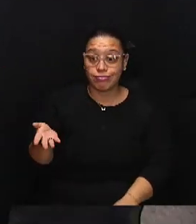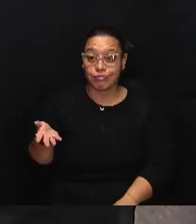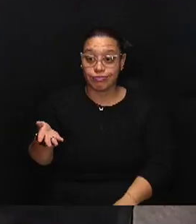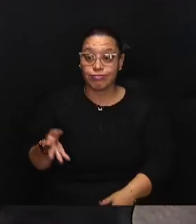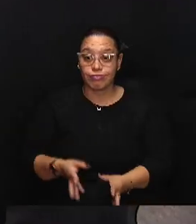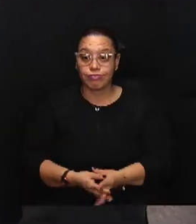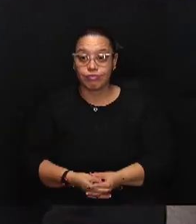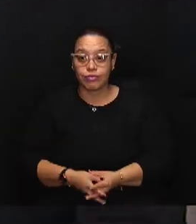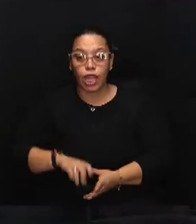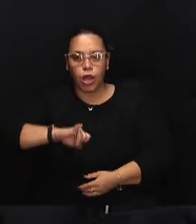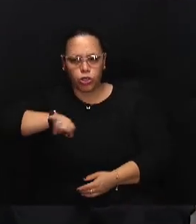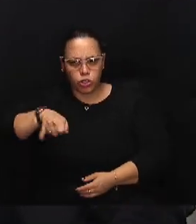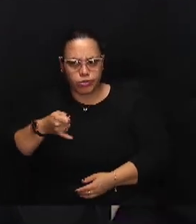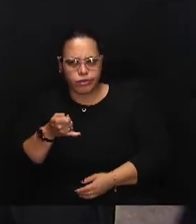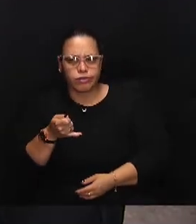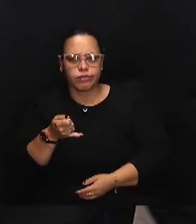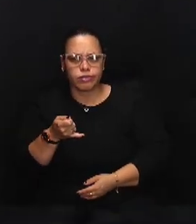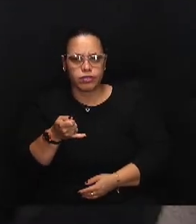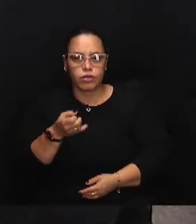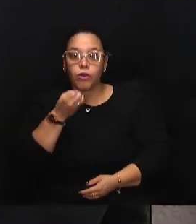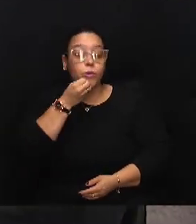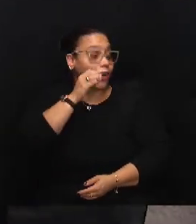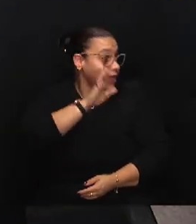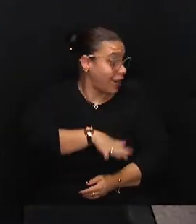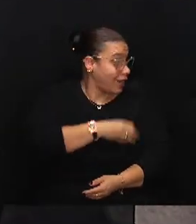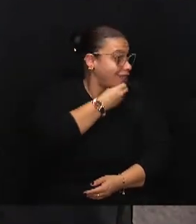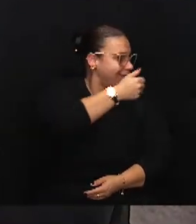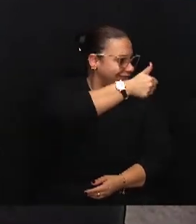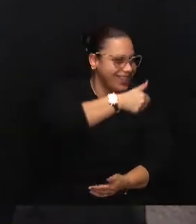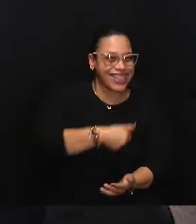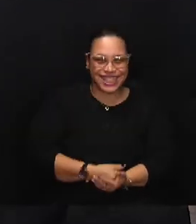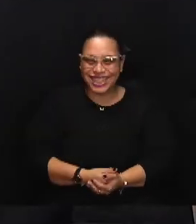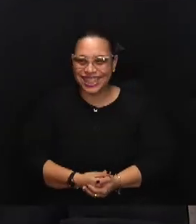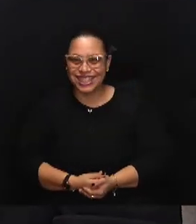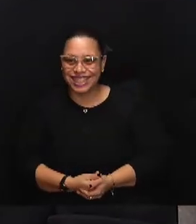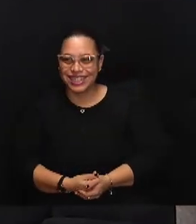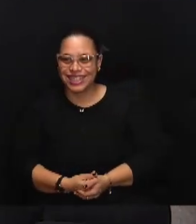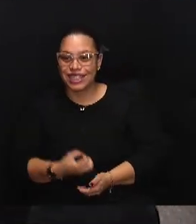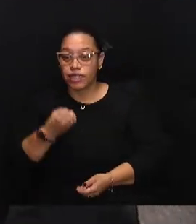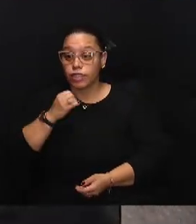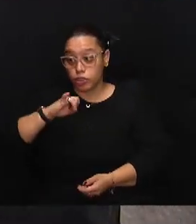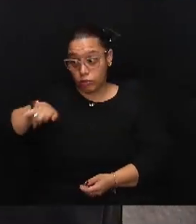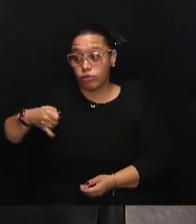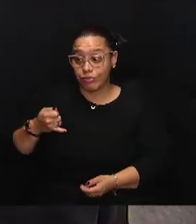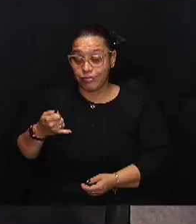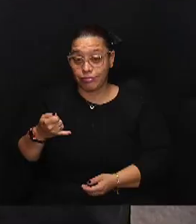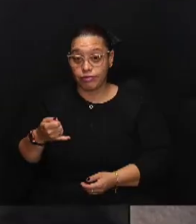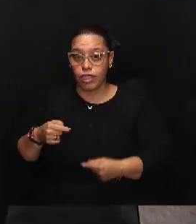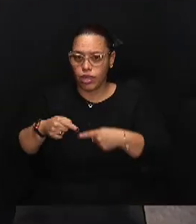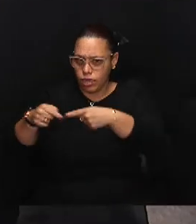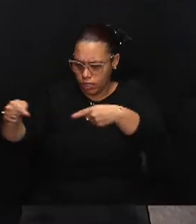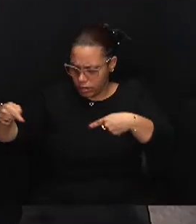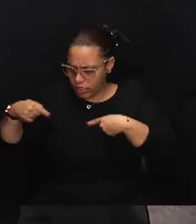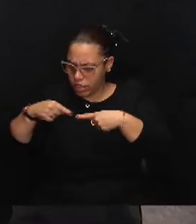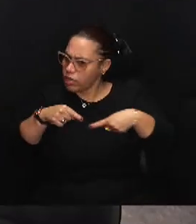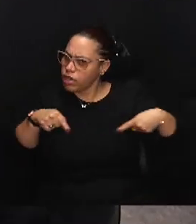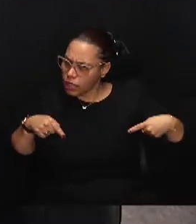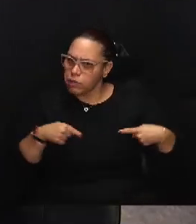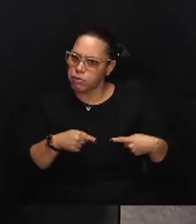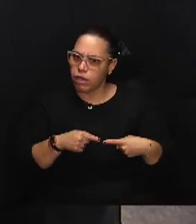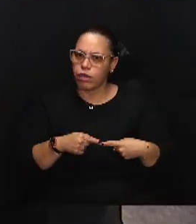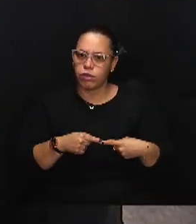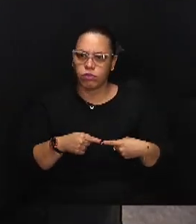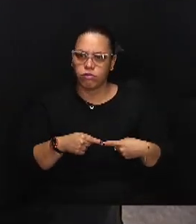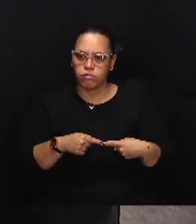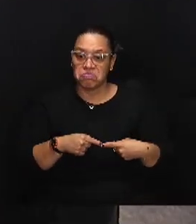gente aproveita... Boa tarde. Boa tarde. Tudo bem? A gente aproveita esses espaços que,